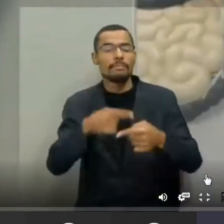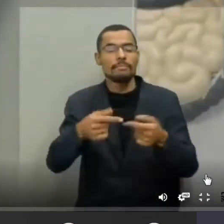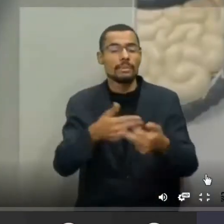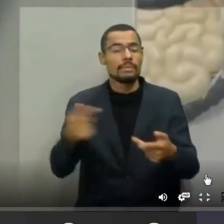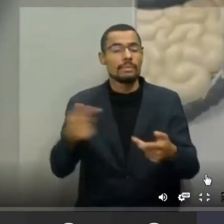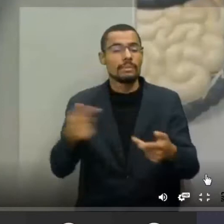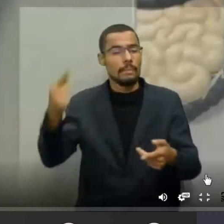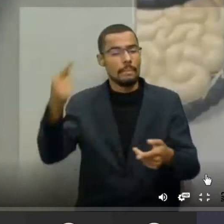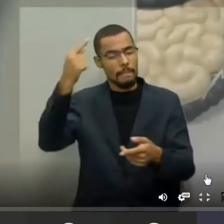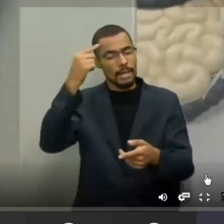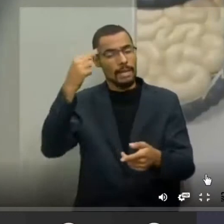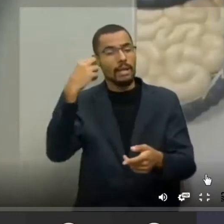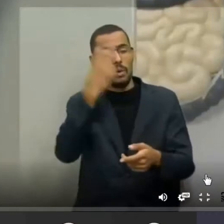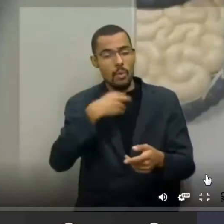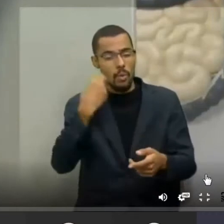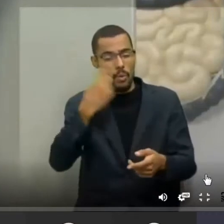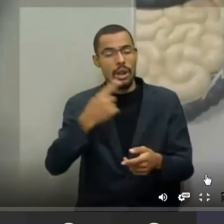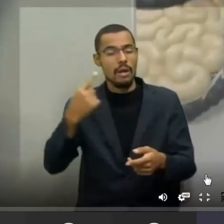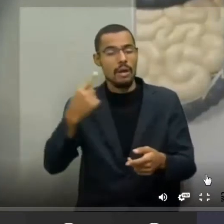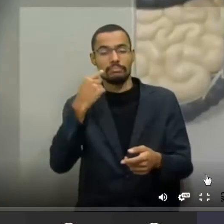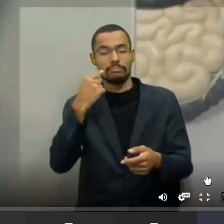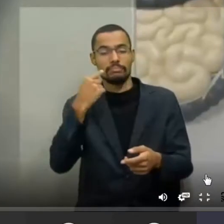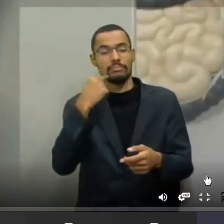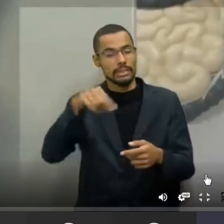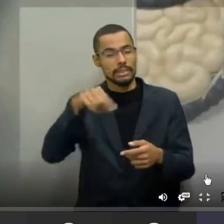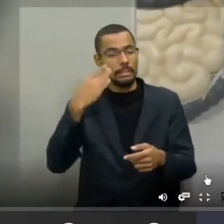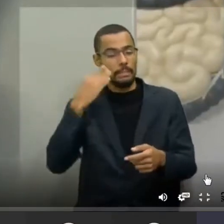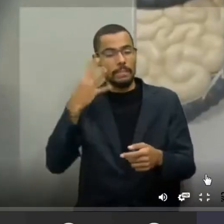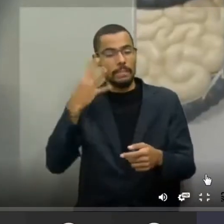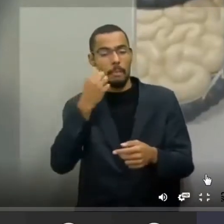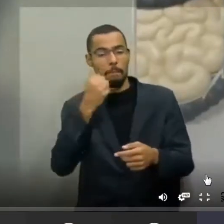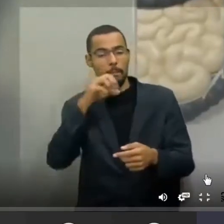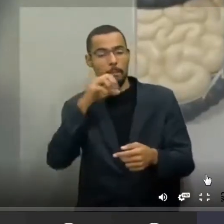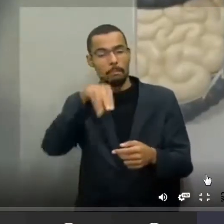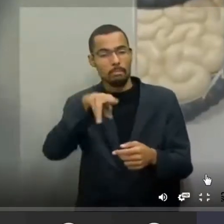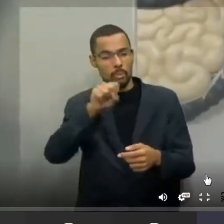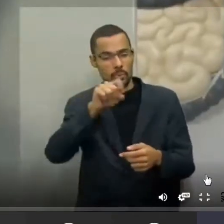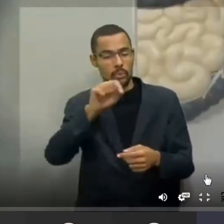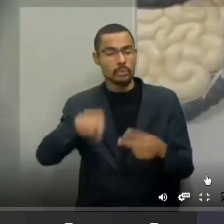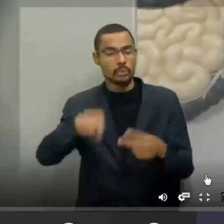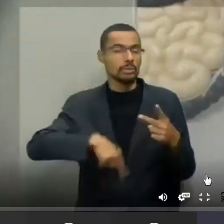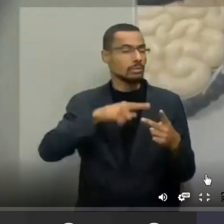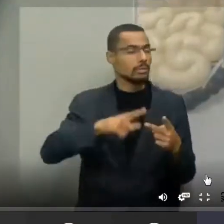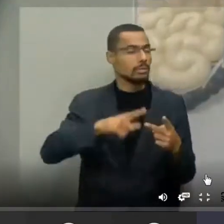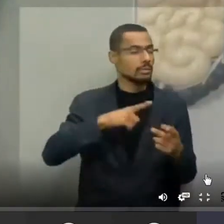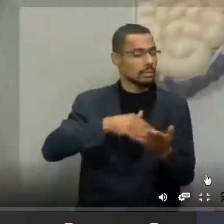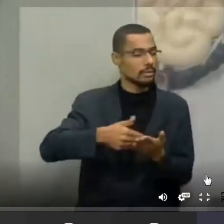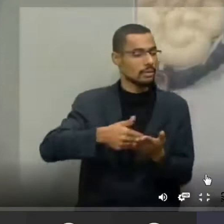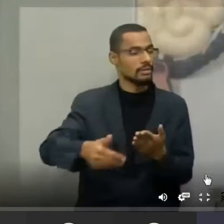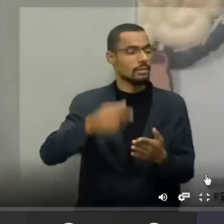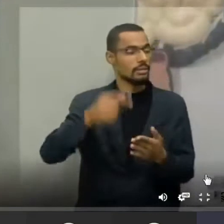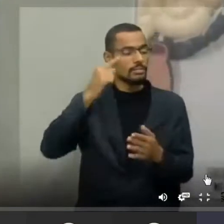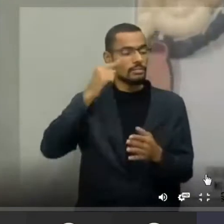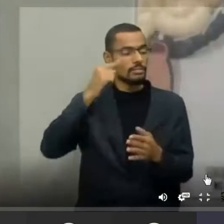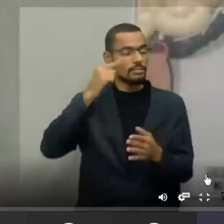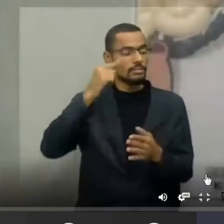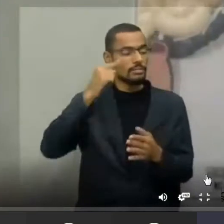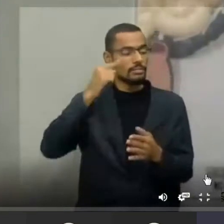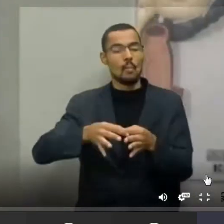na cavidade oral eu tenho a língua, né, aquela região de musculatura, e ali onde se inicia, então, o